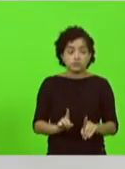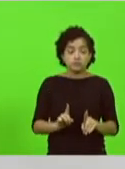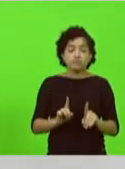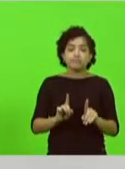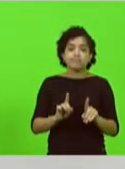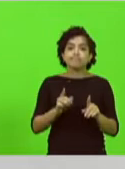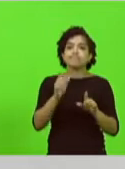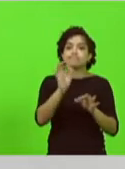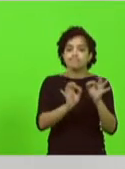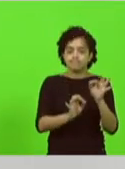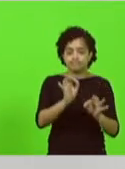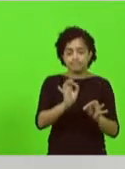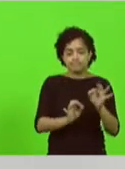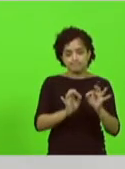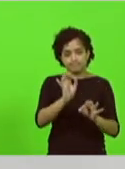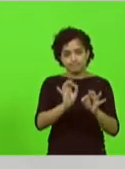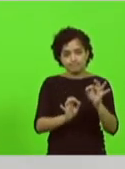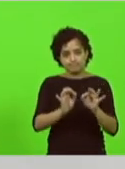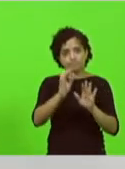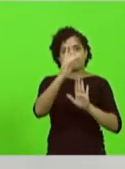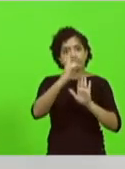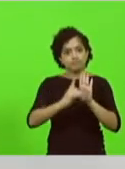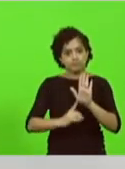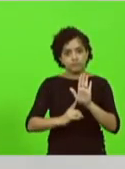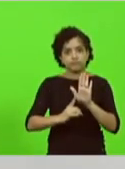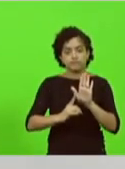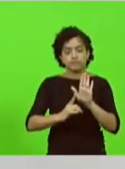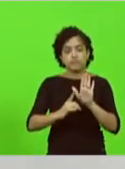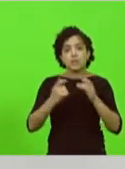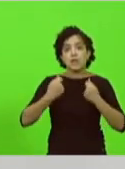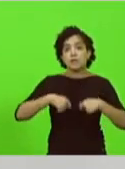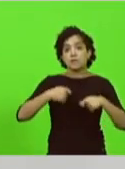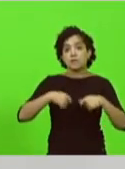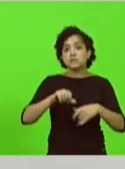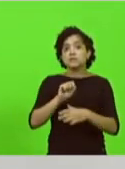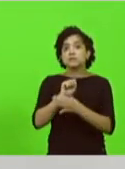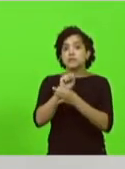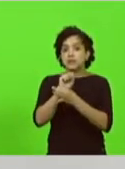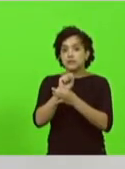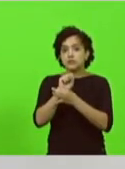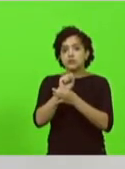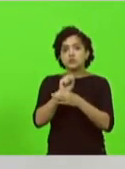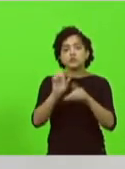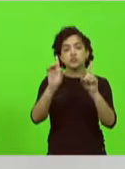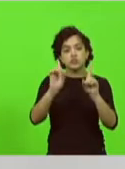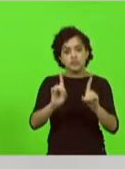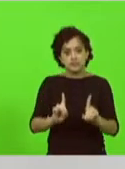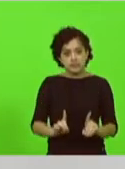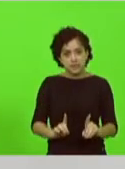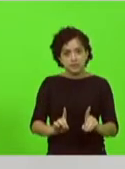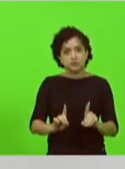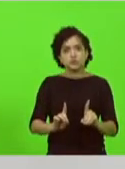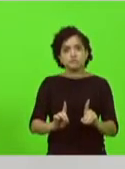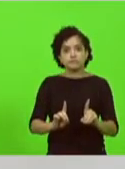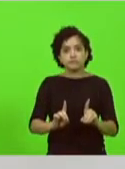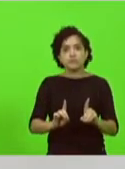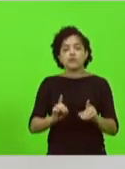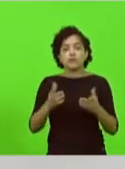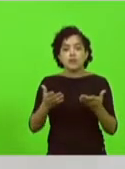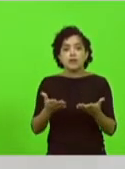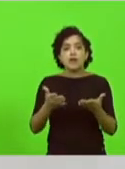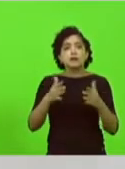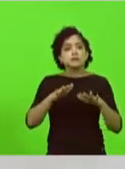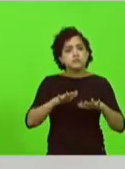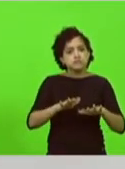justiça e aos seus direitos. É preciso garantir dignidade, acessibilidade e acolhimento